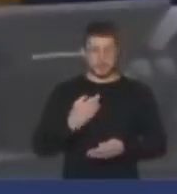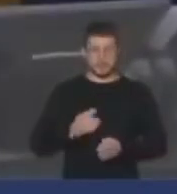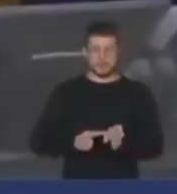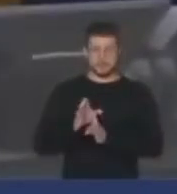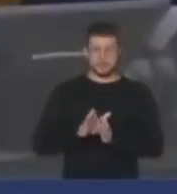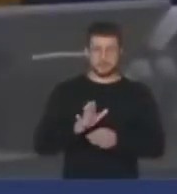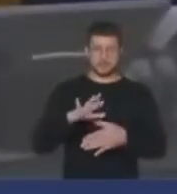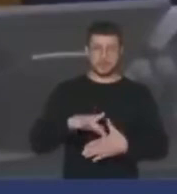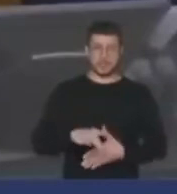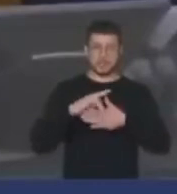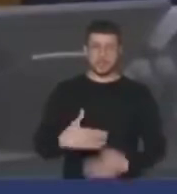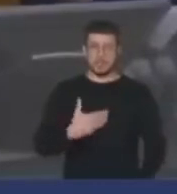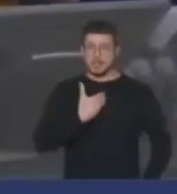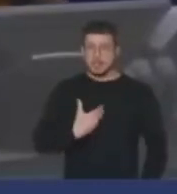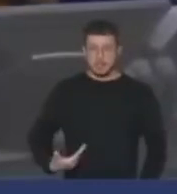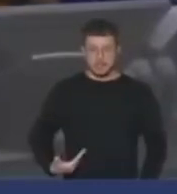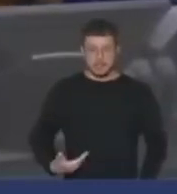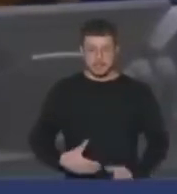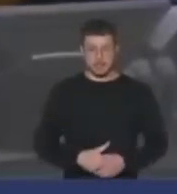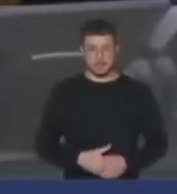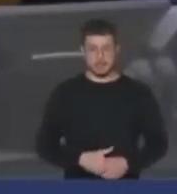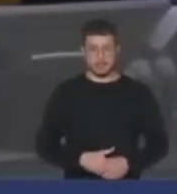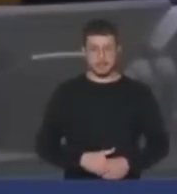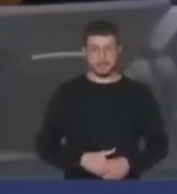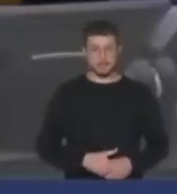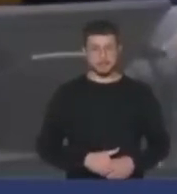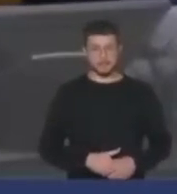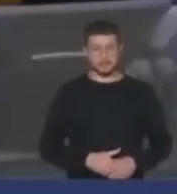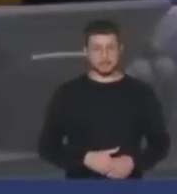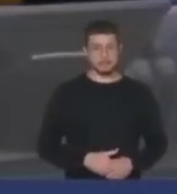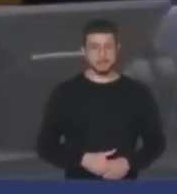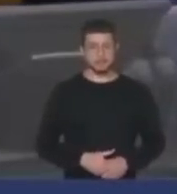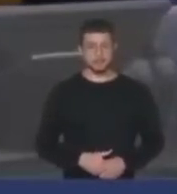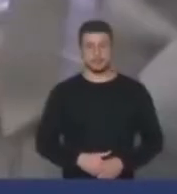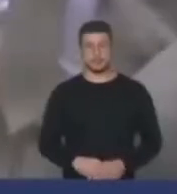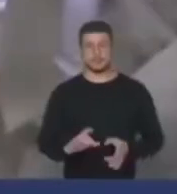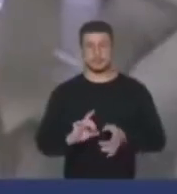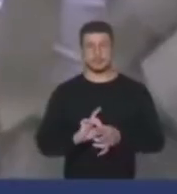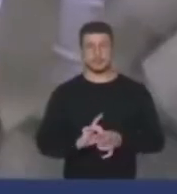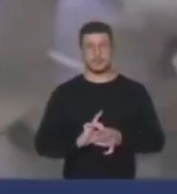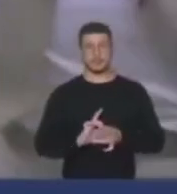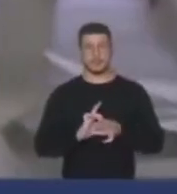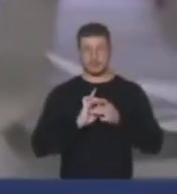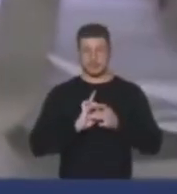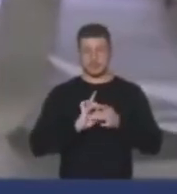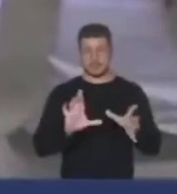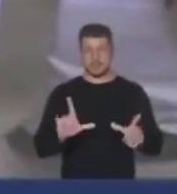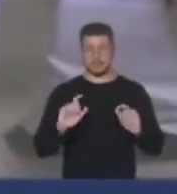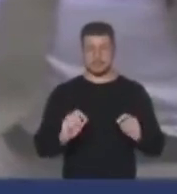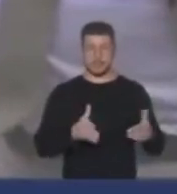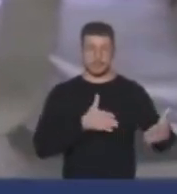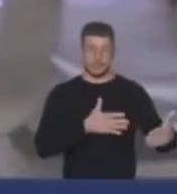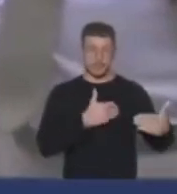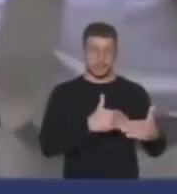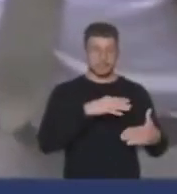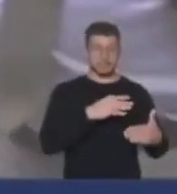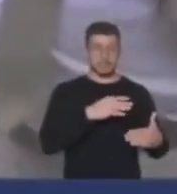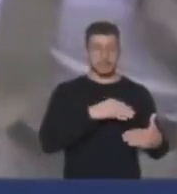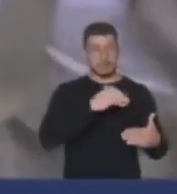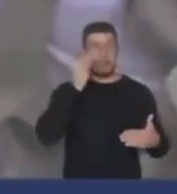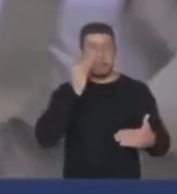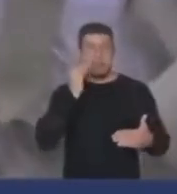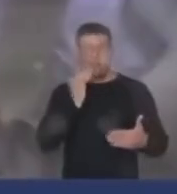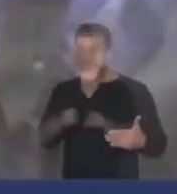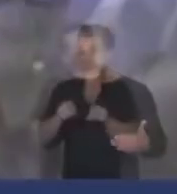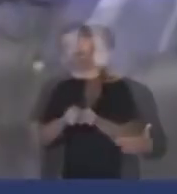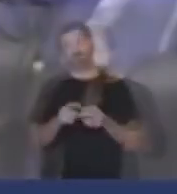Quero dizer que uma sugestão que faço ao senhor, senhor presidente, é que o senhor deixe uma caixa de lenço lá na tribuna da extrema direita, porque eles vão passar 4 anos aí